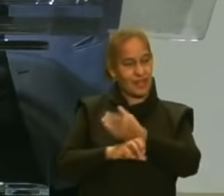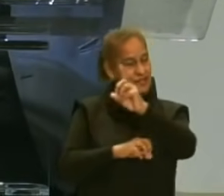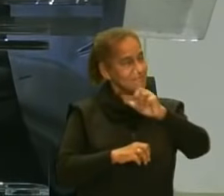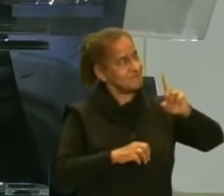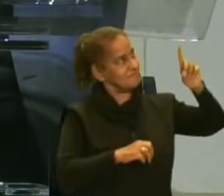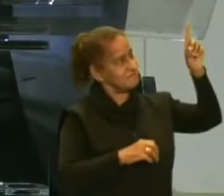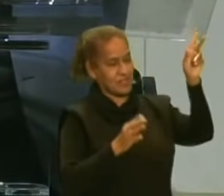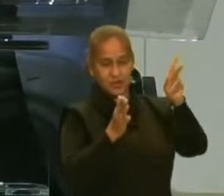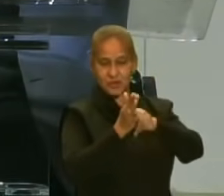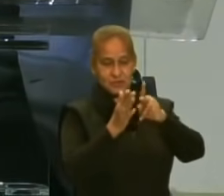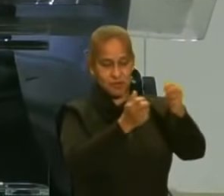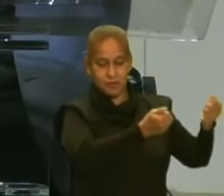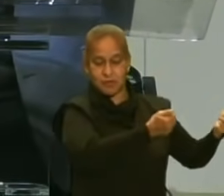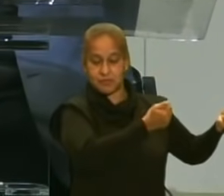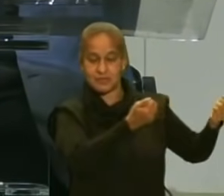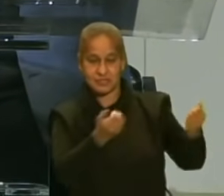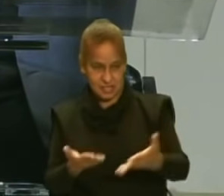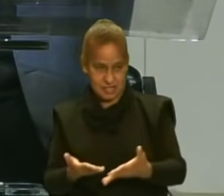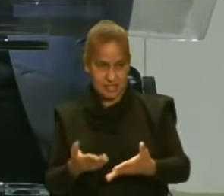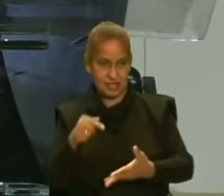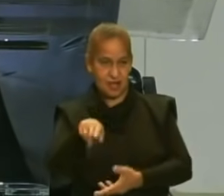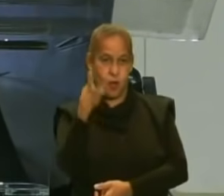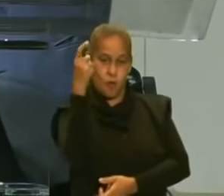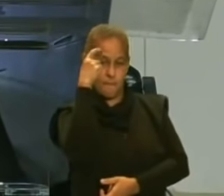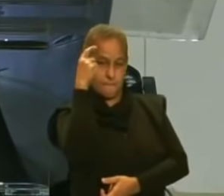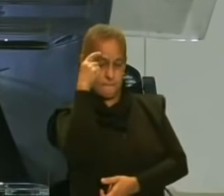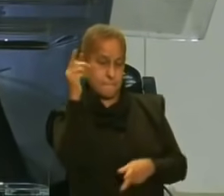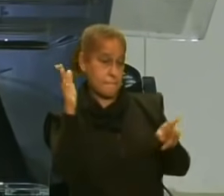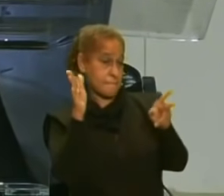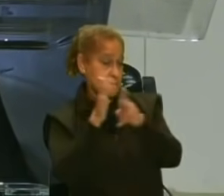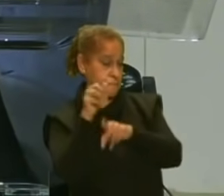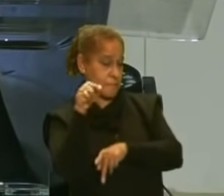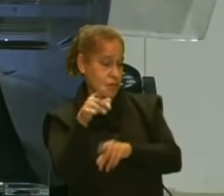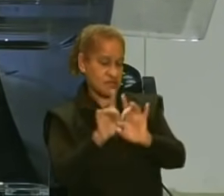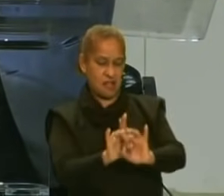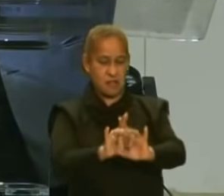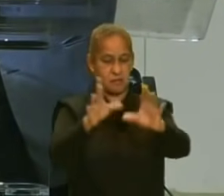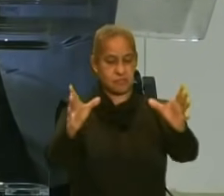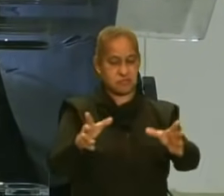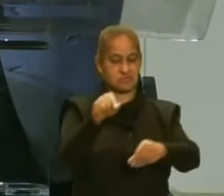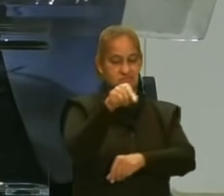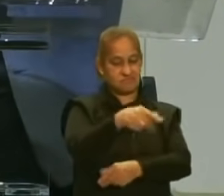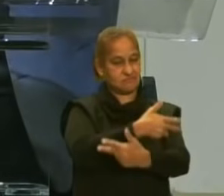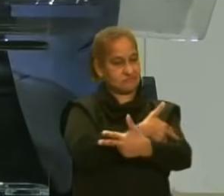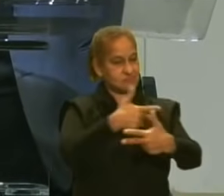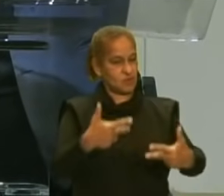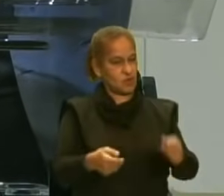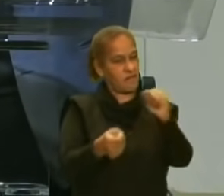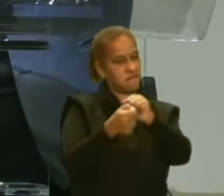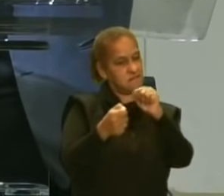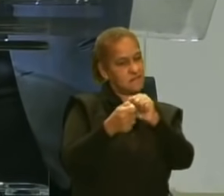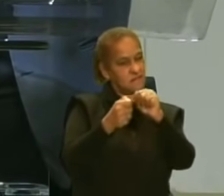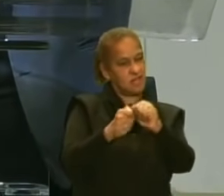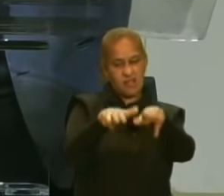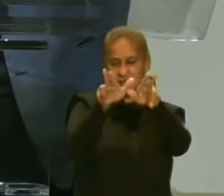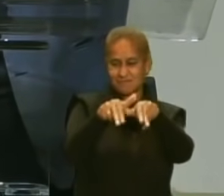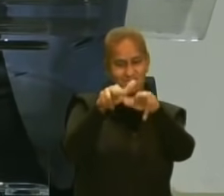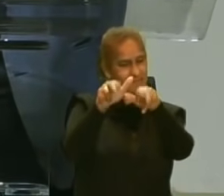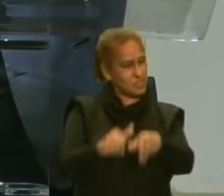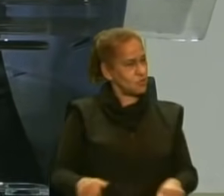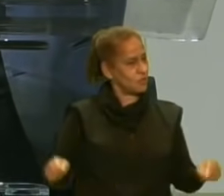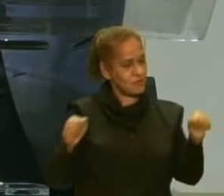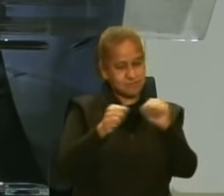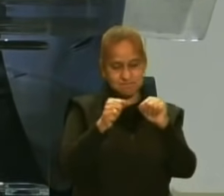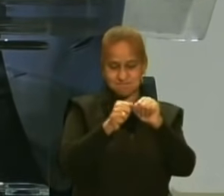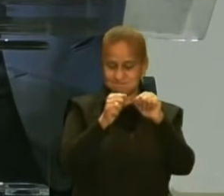um inútil modo de pensar, deixando que fizessem coisas que jamais deveriam ser